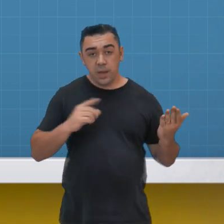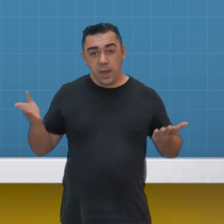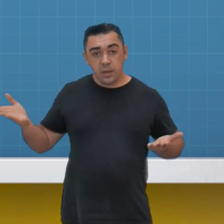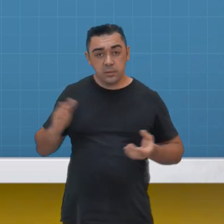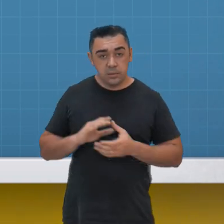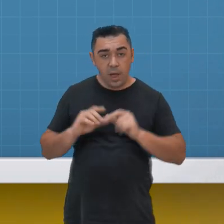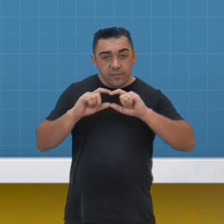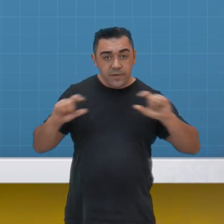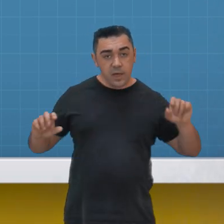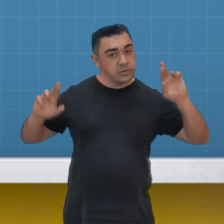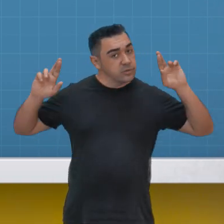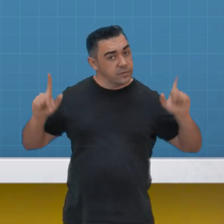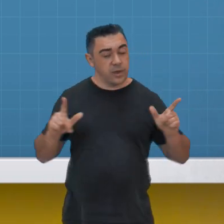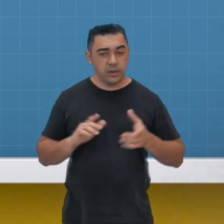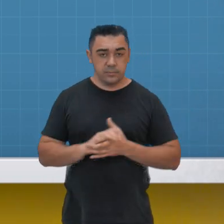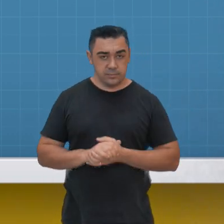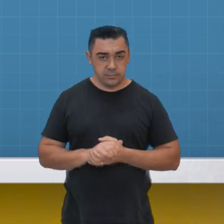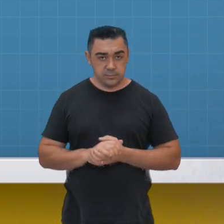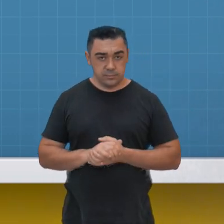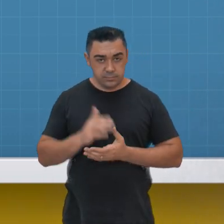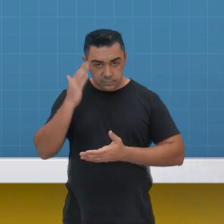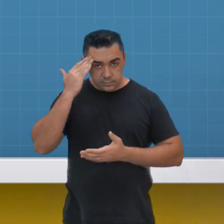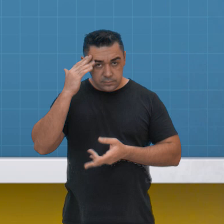texto traz para nós, né?